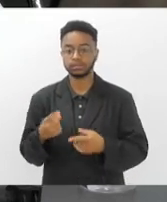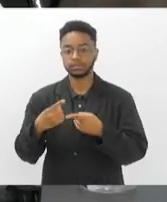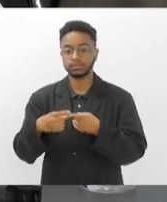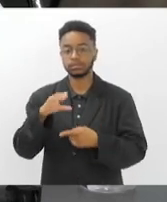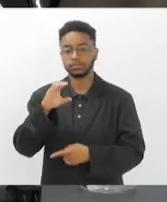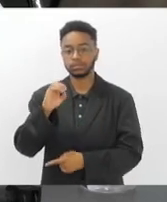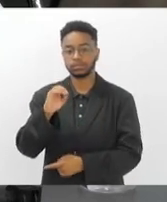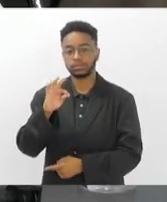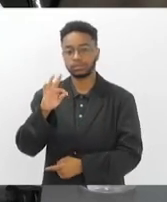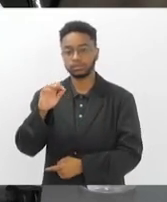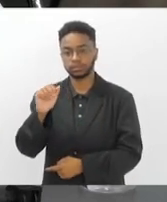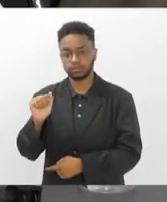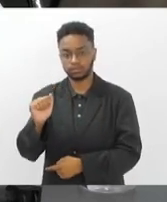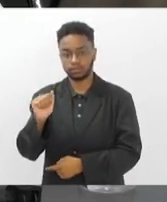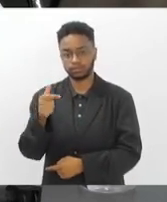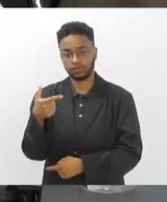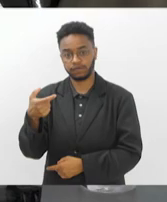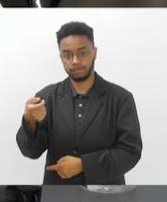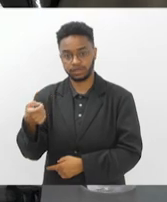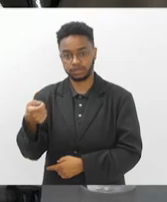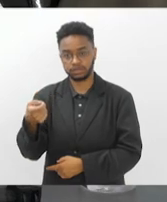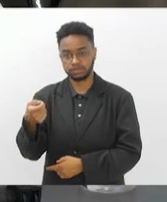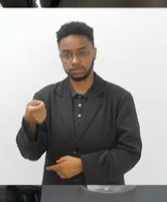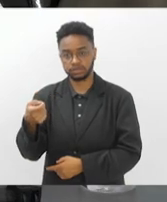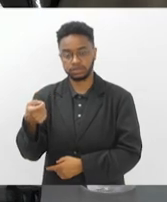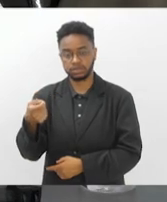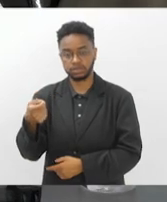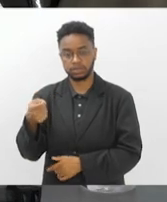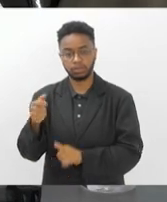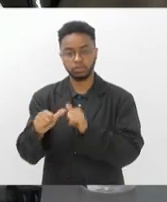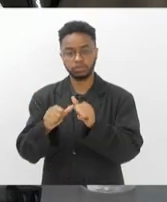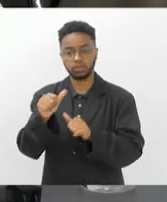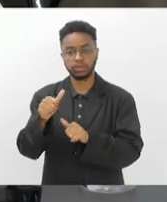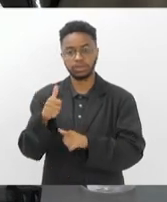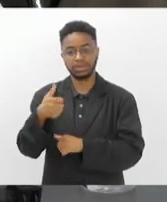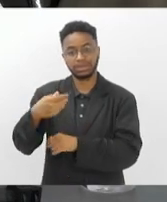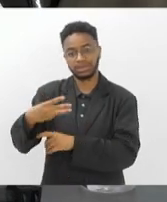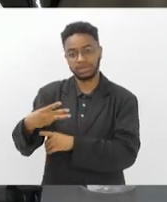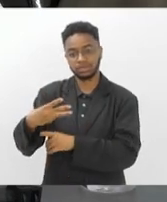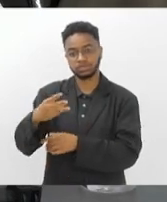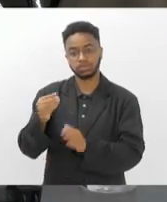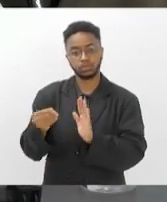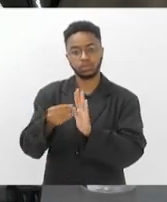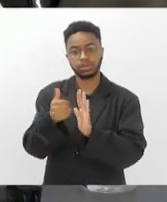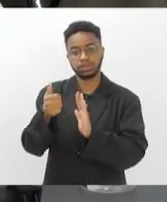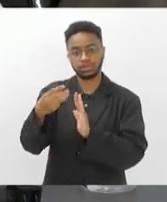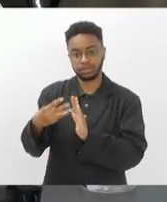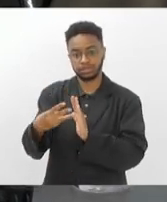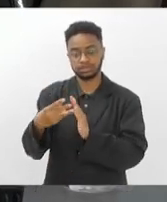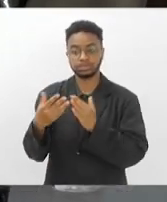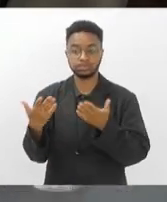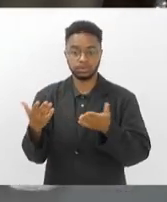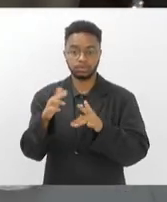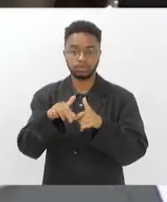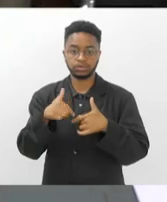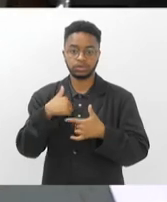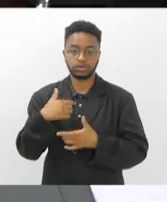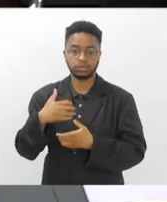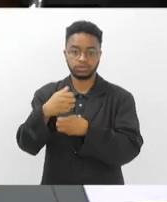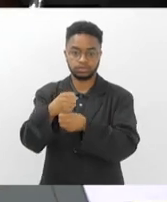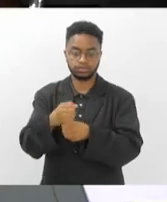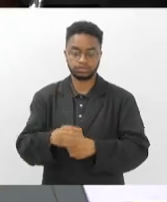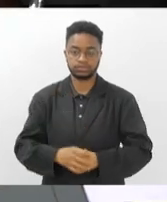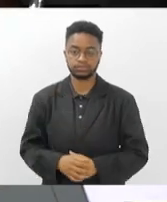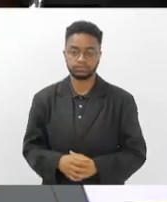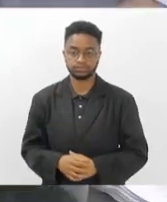de 20 é que passaram 3 cotas de 13, em vez de manter 2 de 20. Muda. Por isso que eu fiz a matemática. Não,